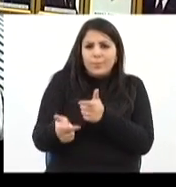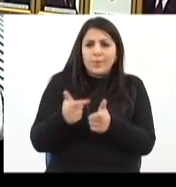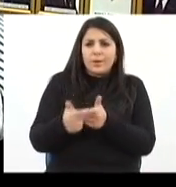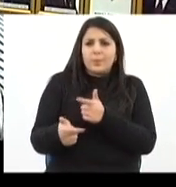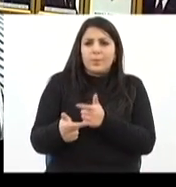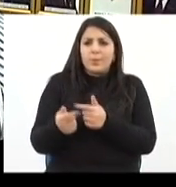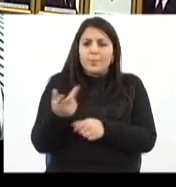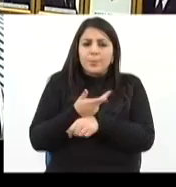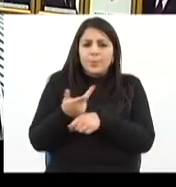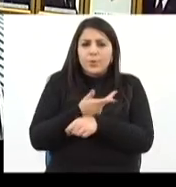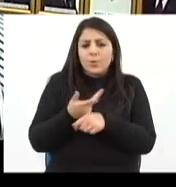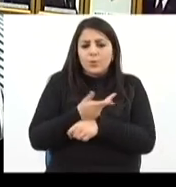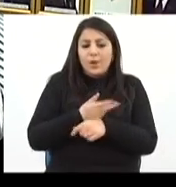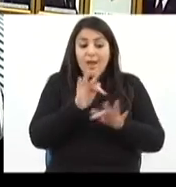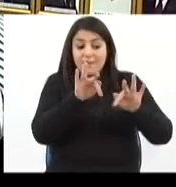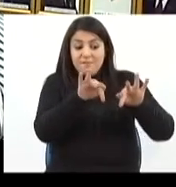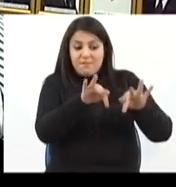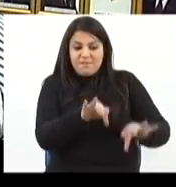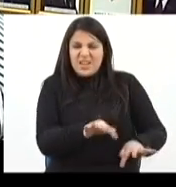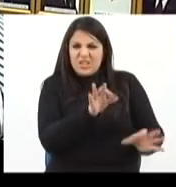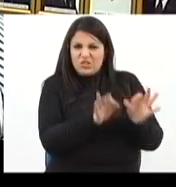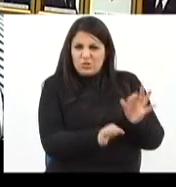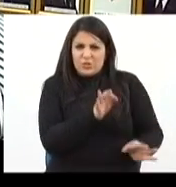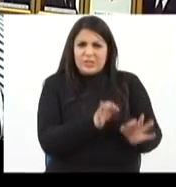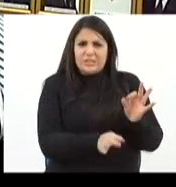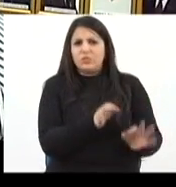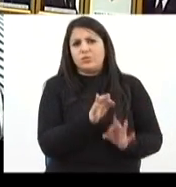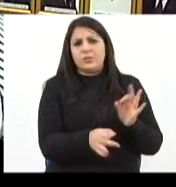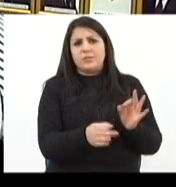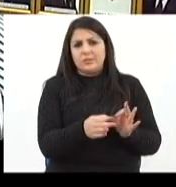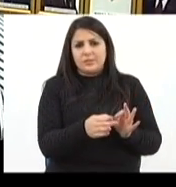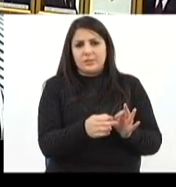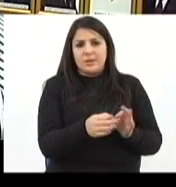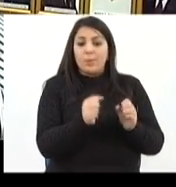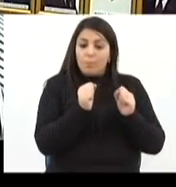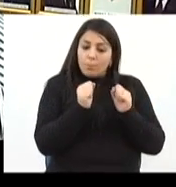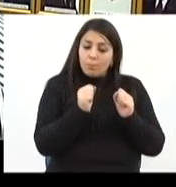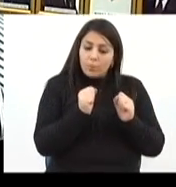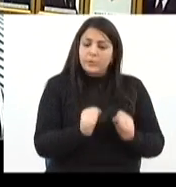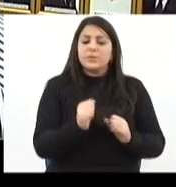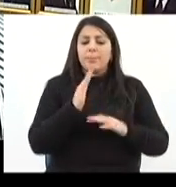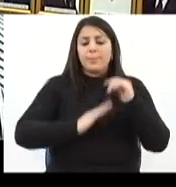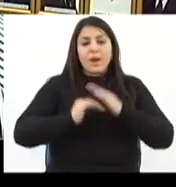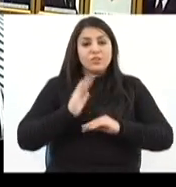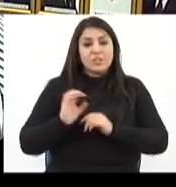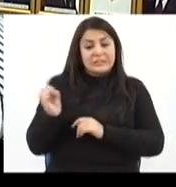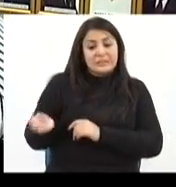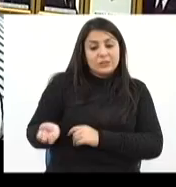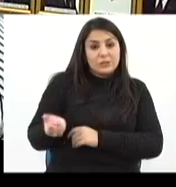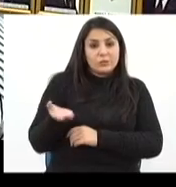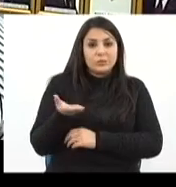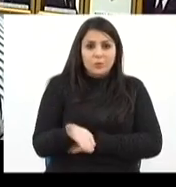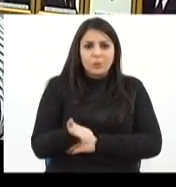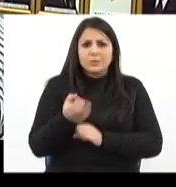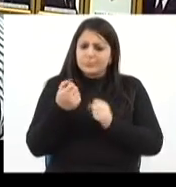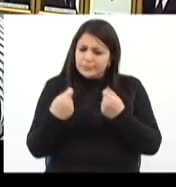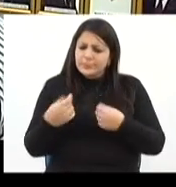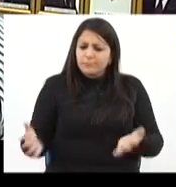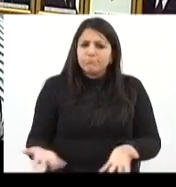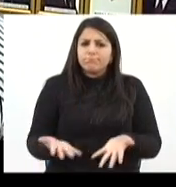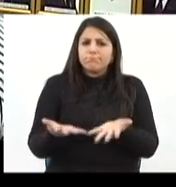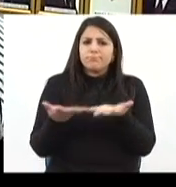nós procurar tirar um pouco da judicialização toda e qualquer ação, elas são práticas inovadoras e que devem